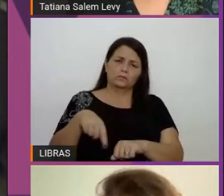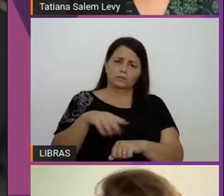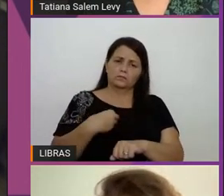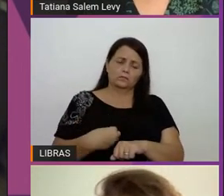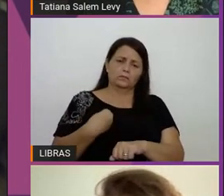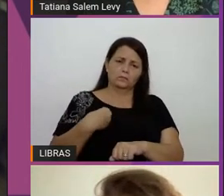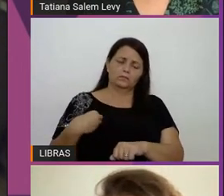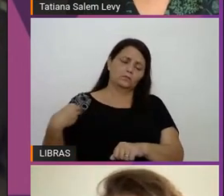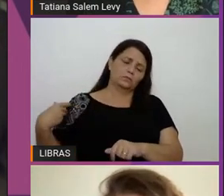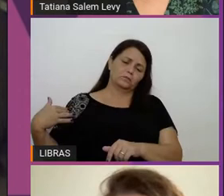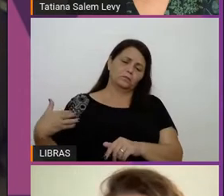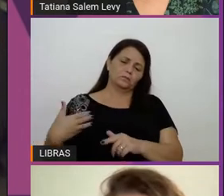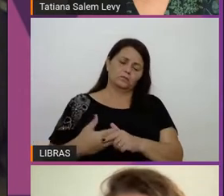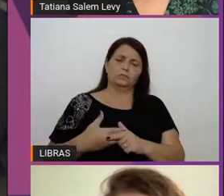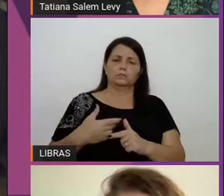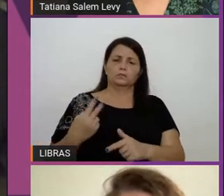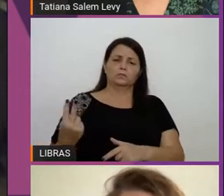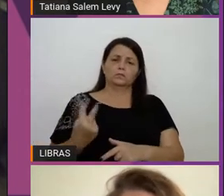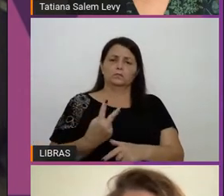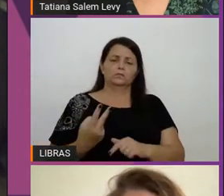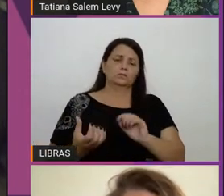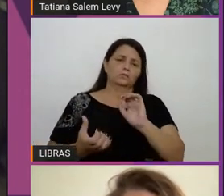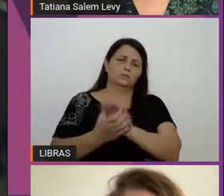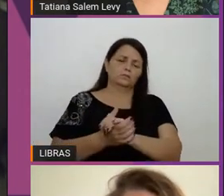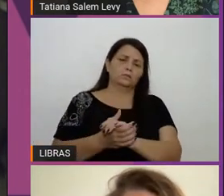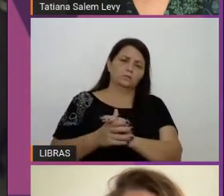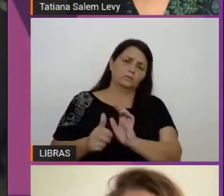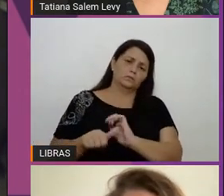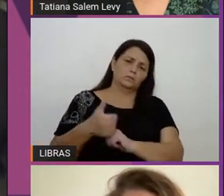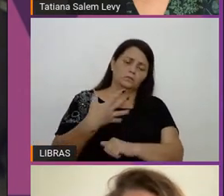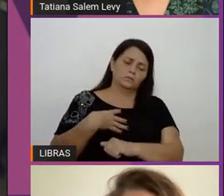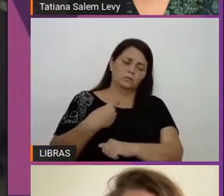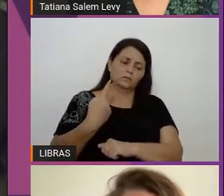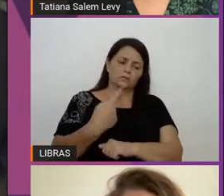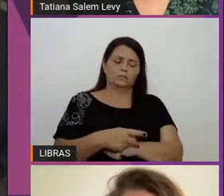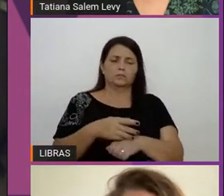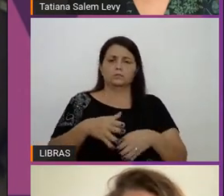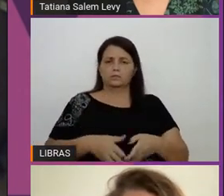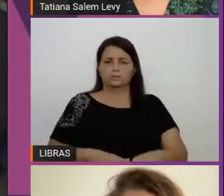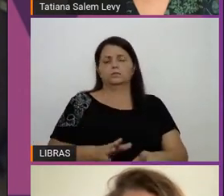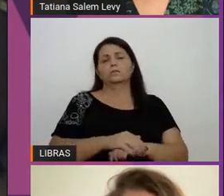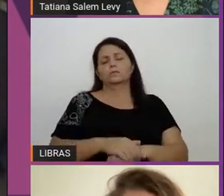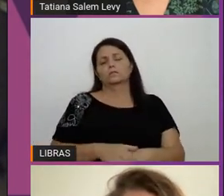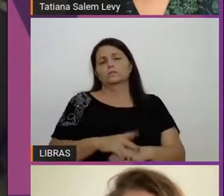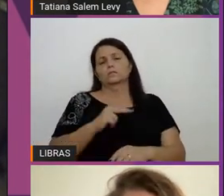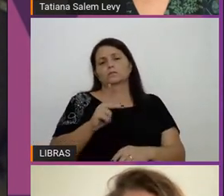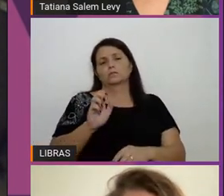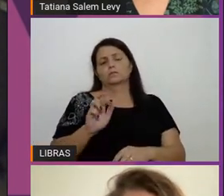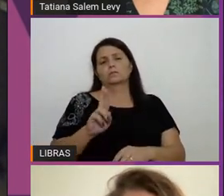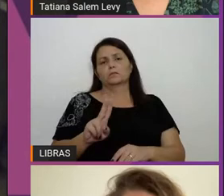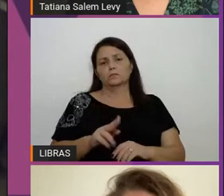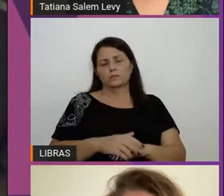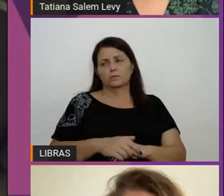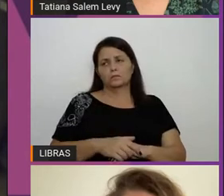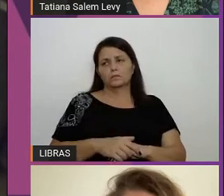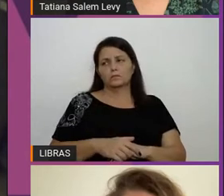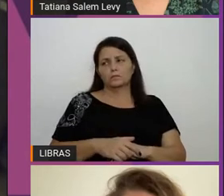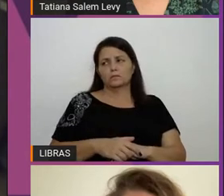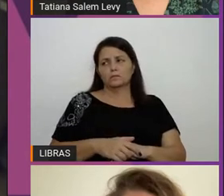alguns anos eu e meu marido e lá o meu primeiro filho concebido a pele